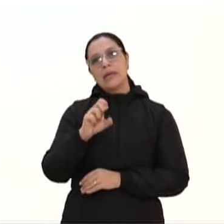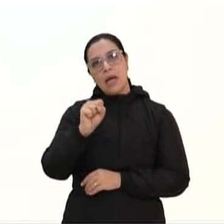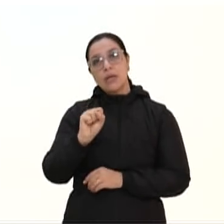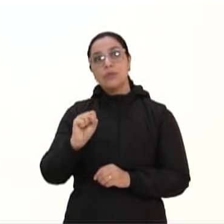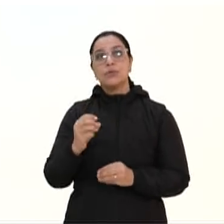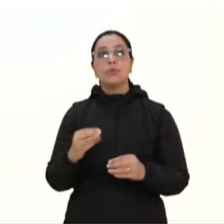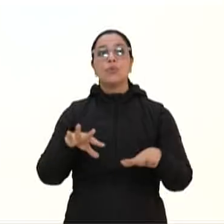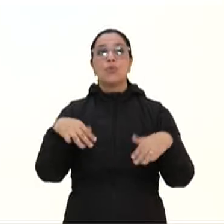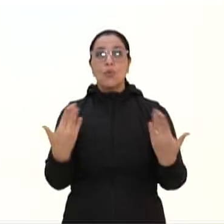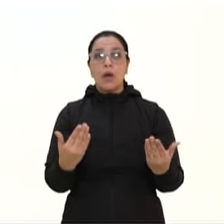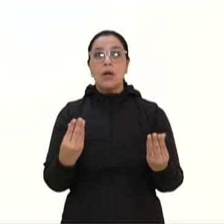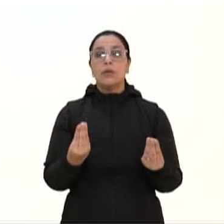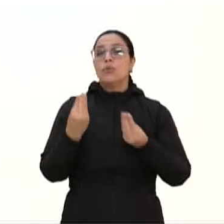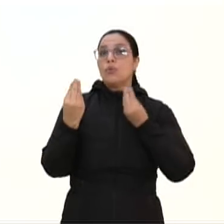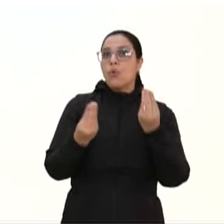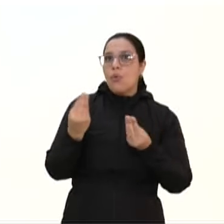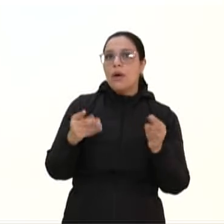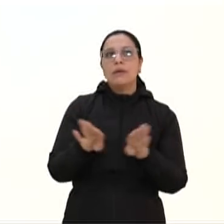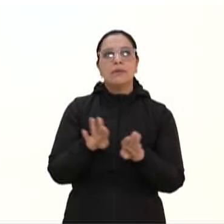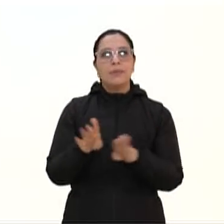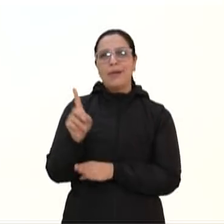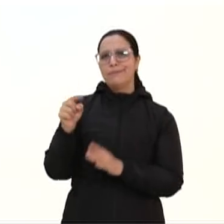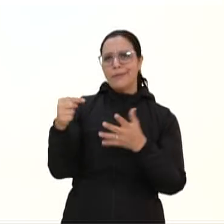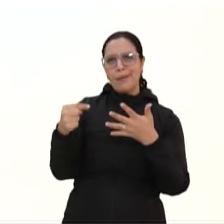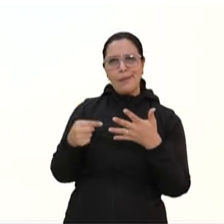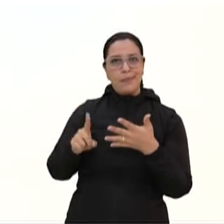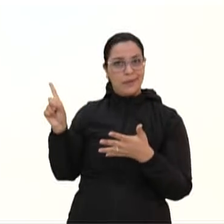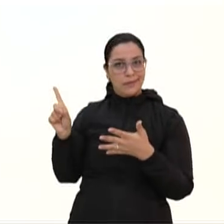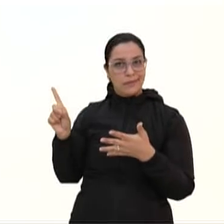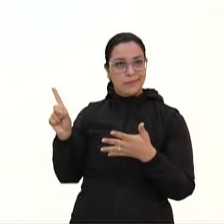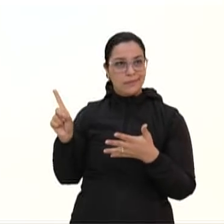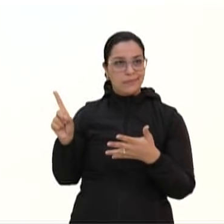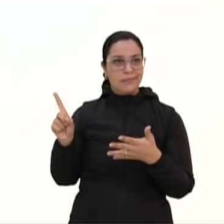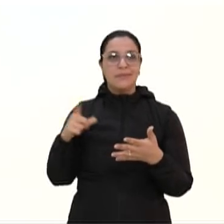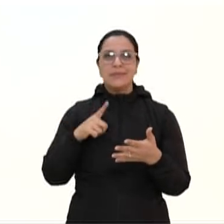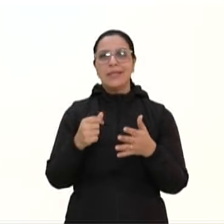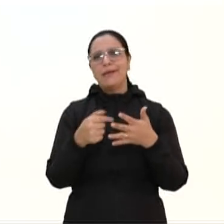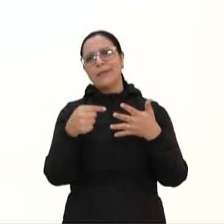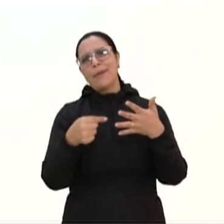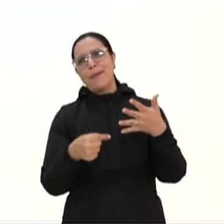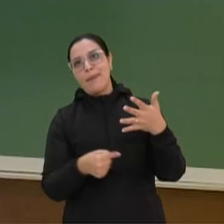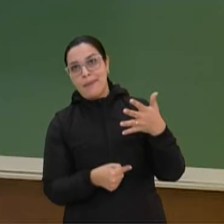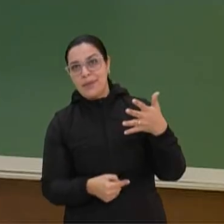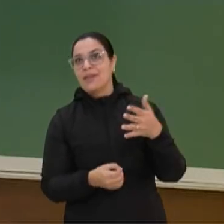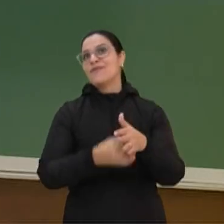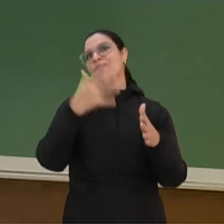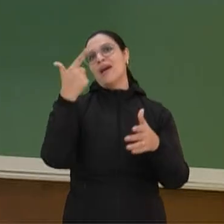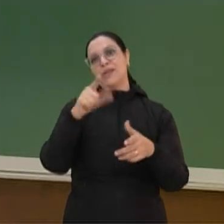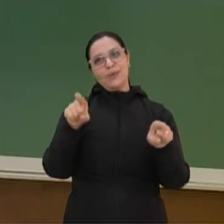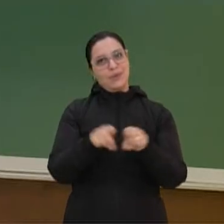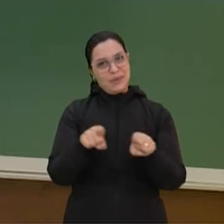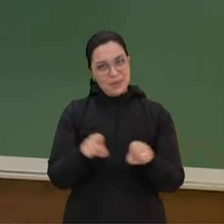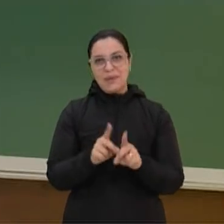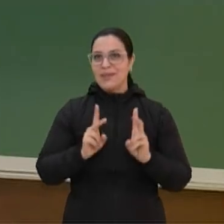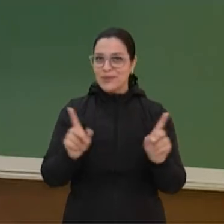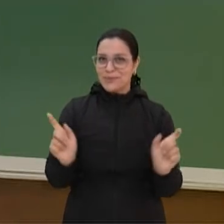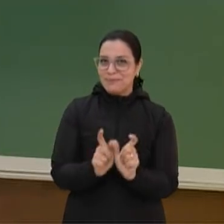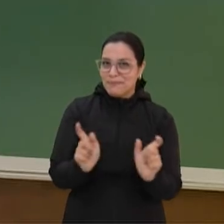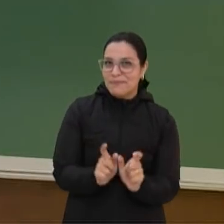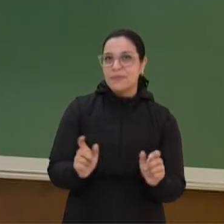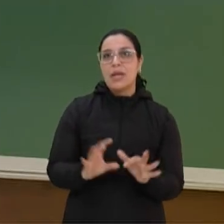de entender esse tipo de oração, porque é bem ali explícito mesmo.